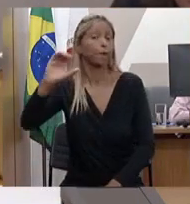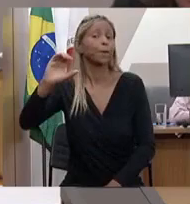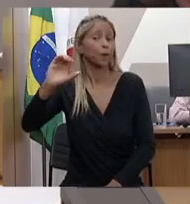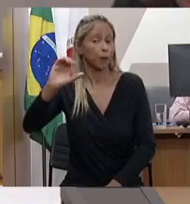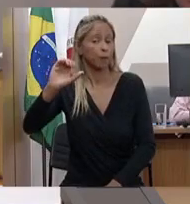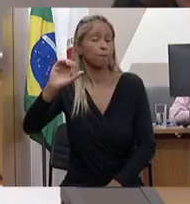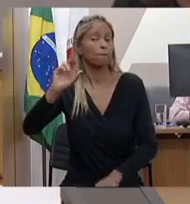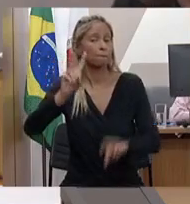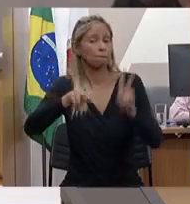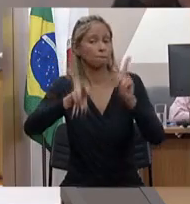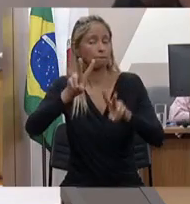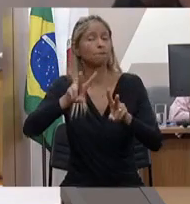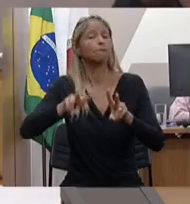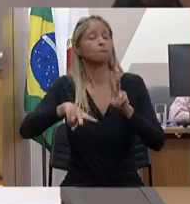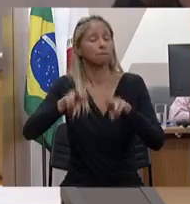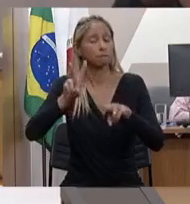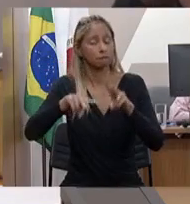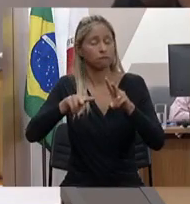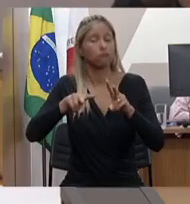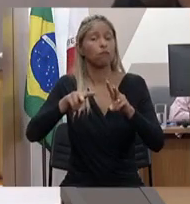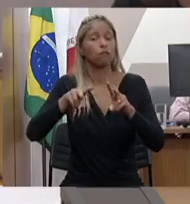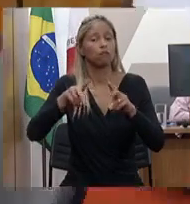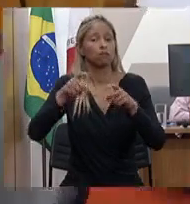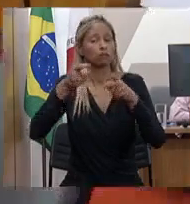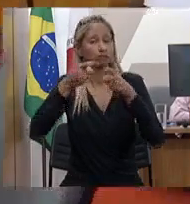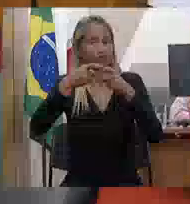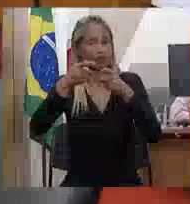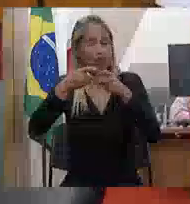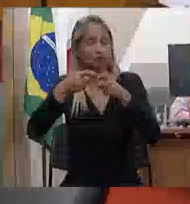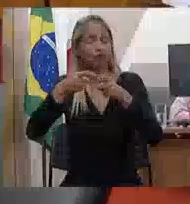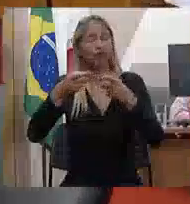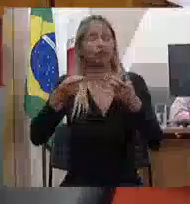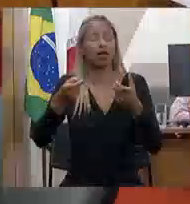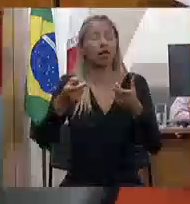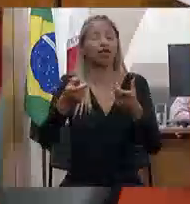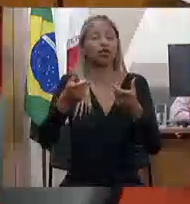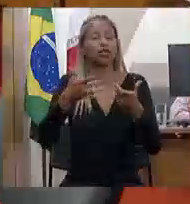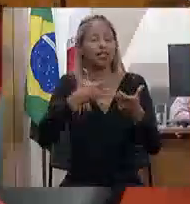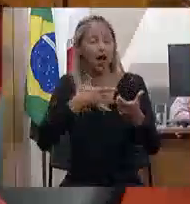do Observatório de saúde do Trabalhador de BH